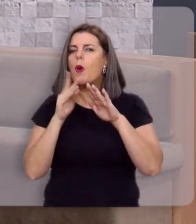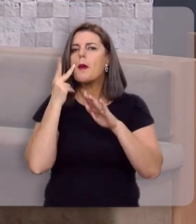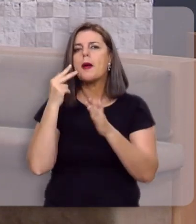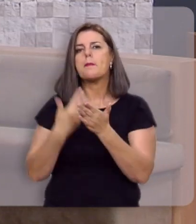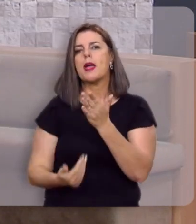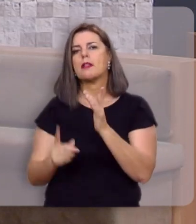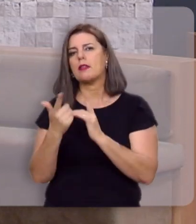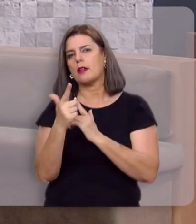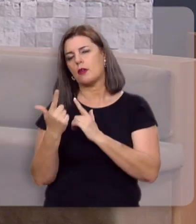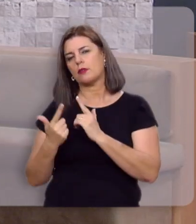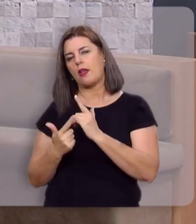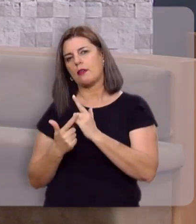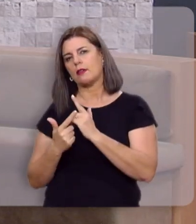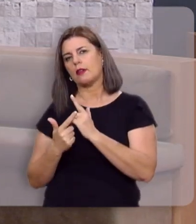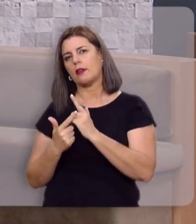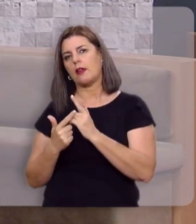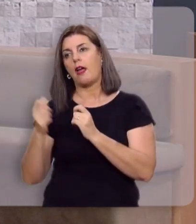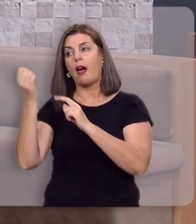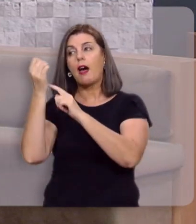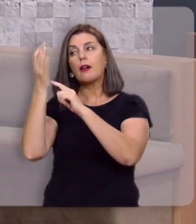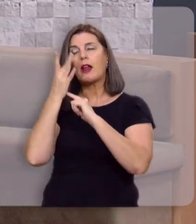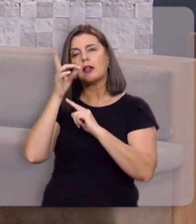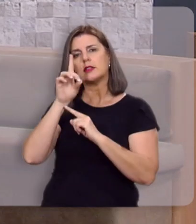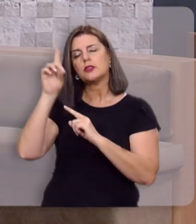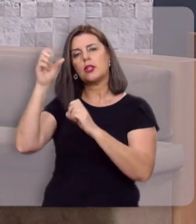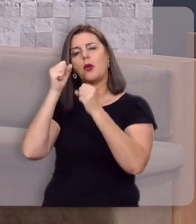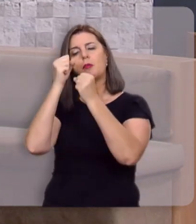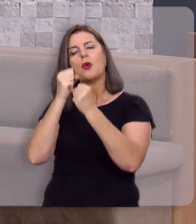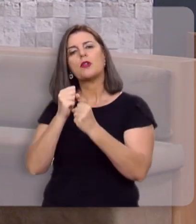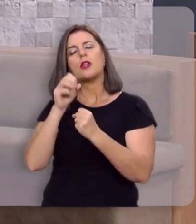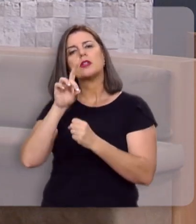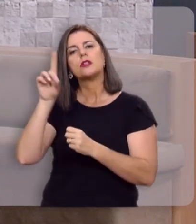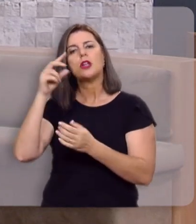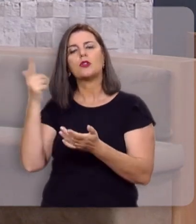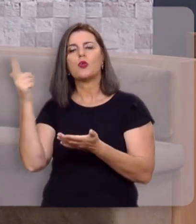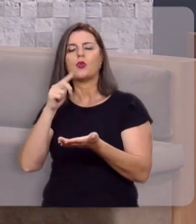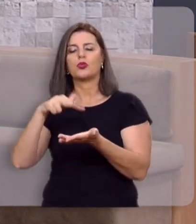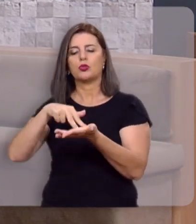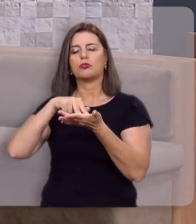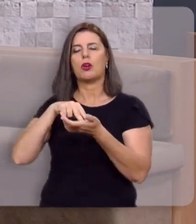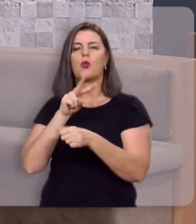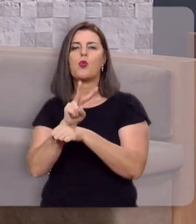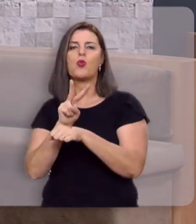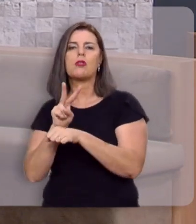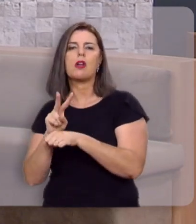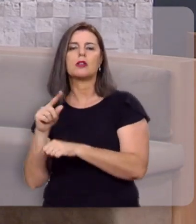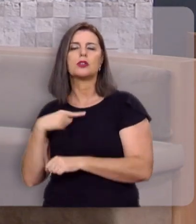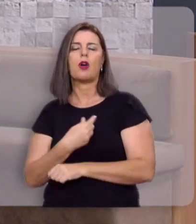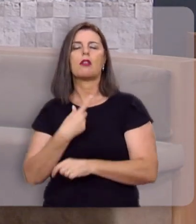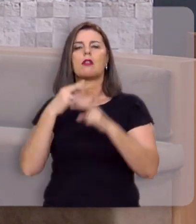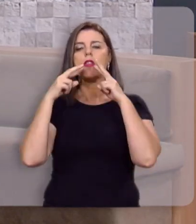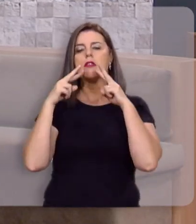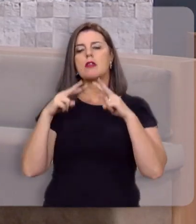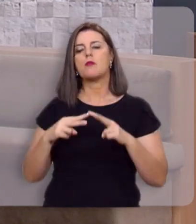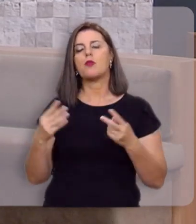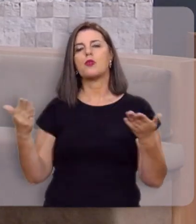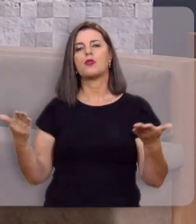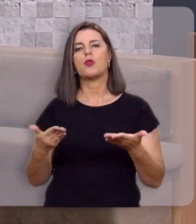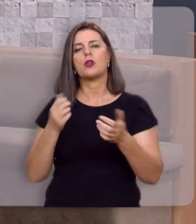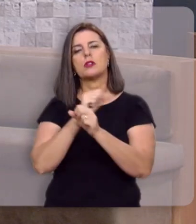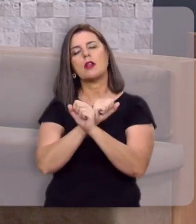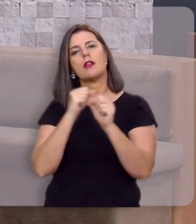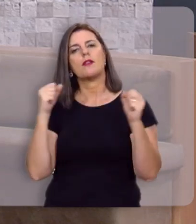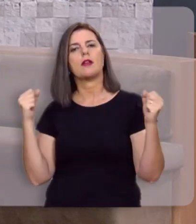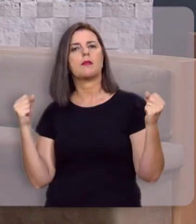a graça restringente de Deus, é a mão poderosa de Deus que nos mantém de pé. E Ele está dando esse testemunho